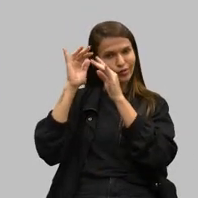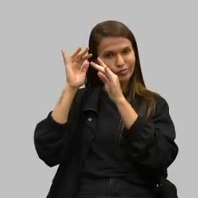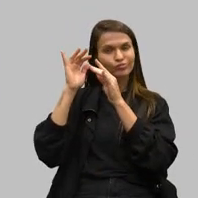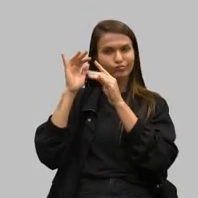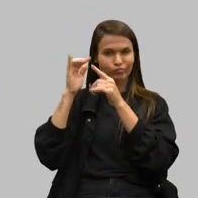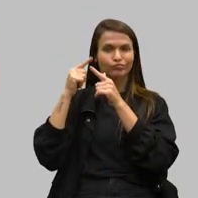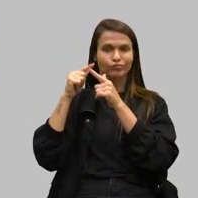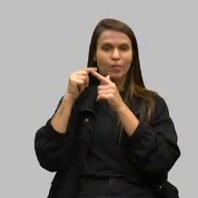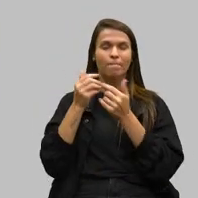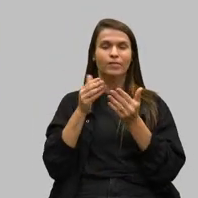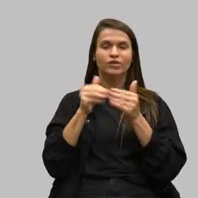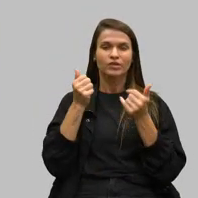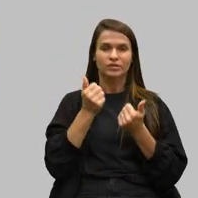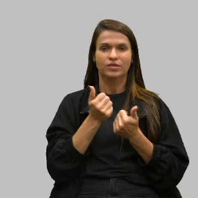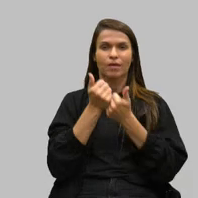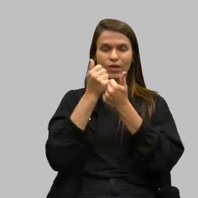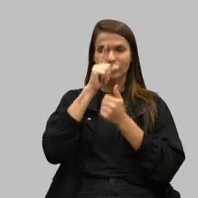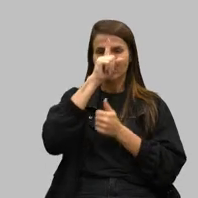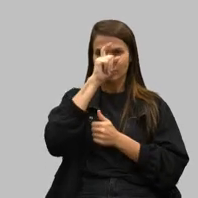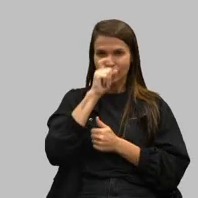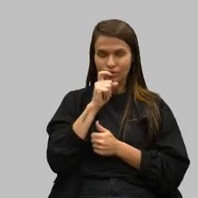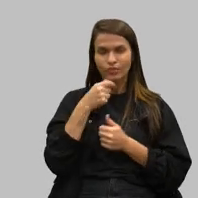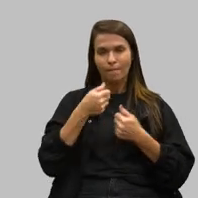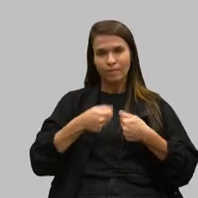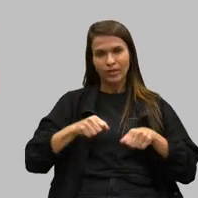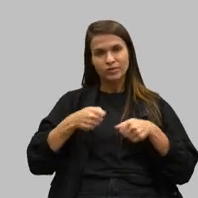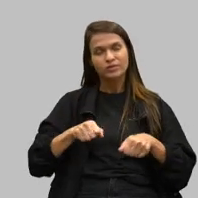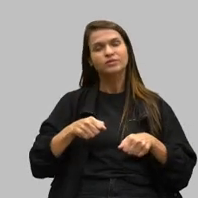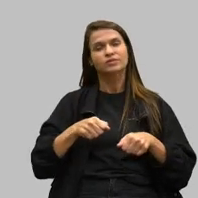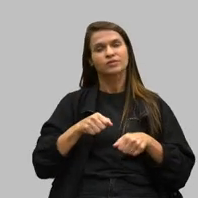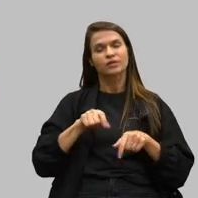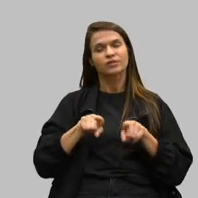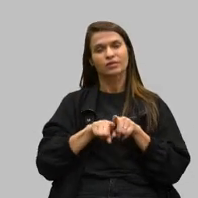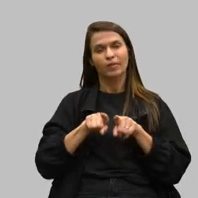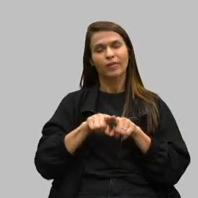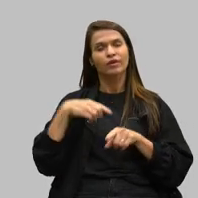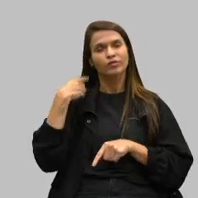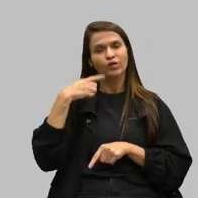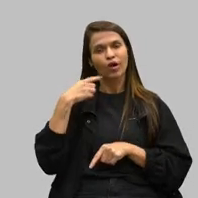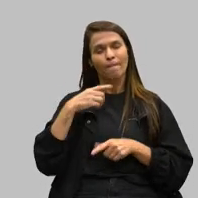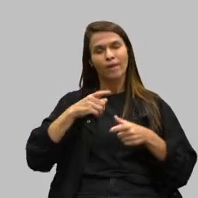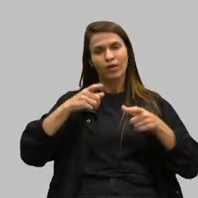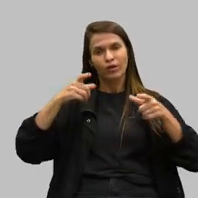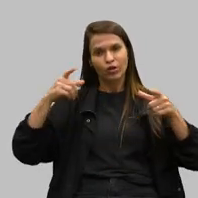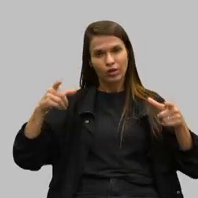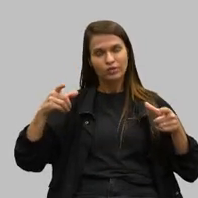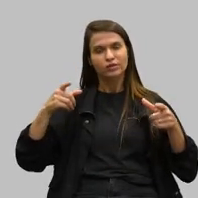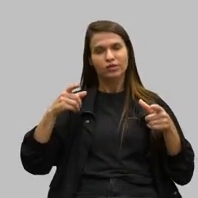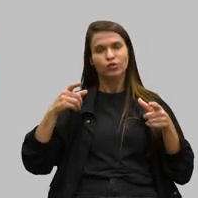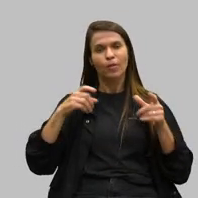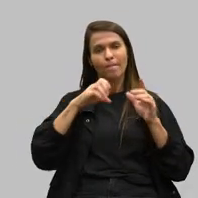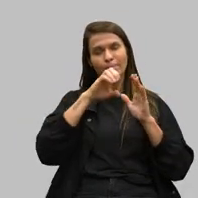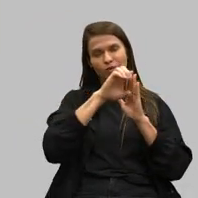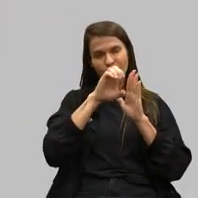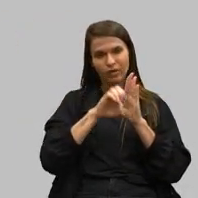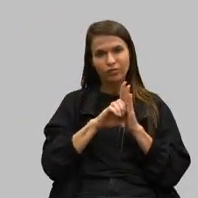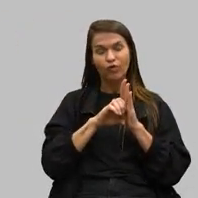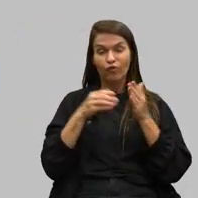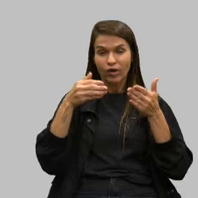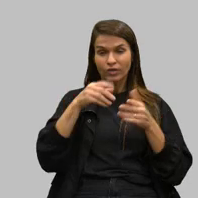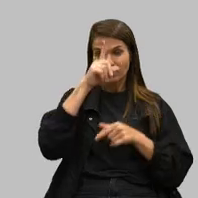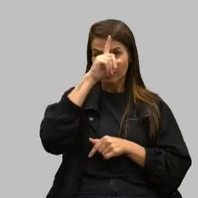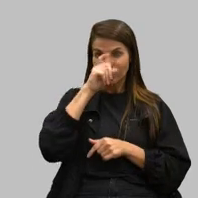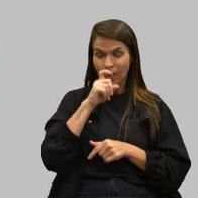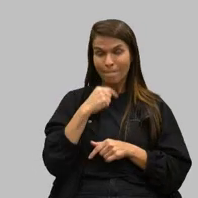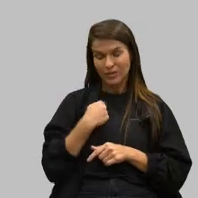apoio para esses hospitais que a gente precisa tanto. Enquanto deputada, a maior parte das minhas emendas foram para esses hospitais, mas